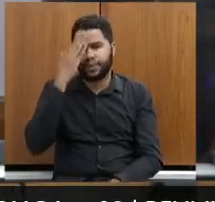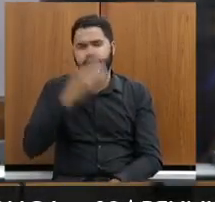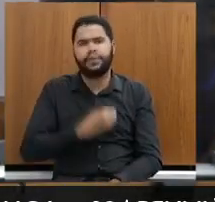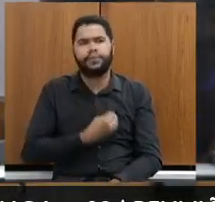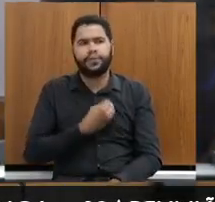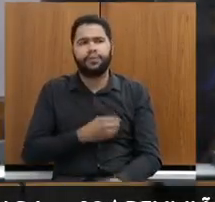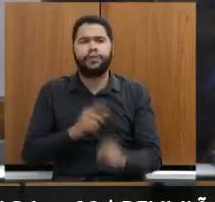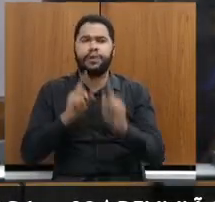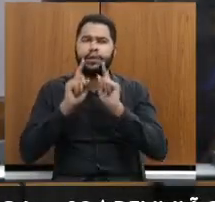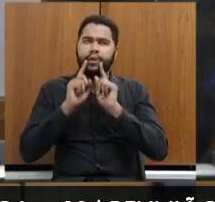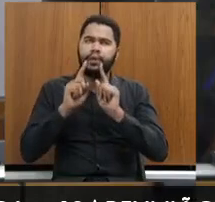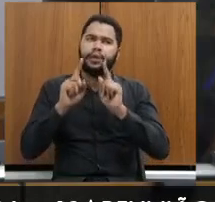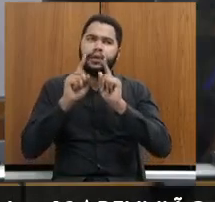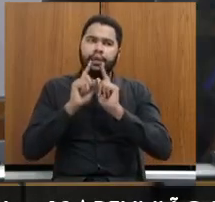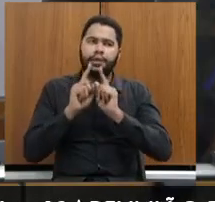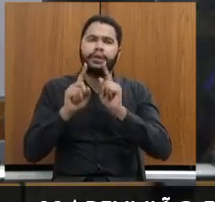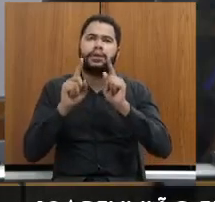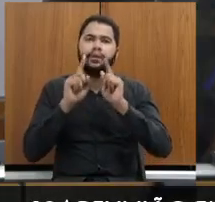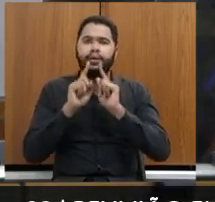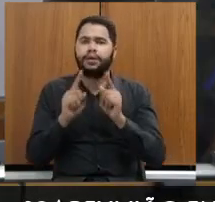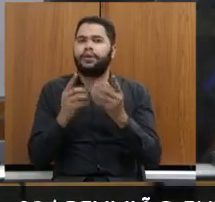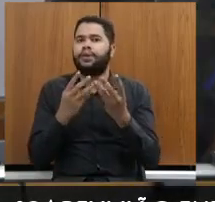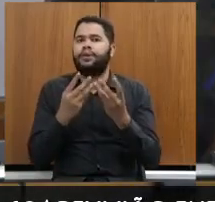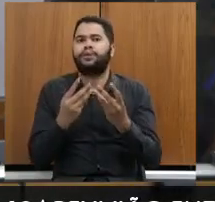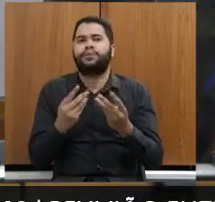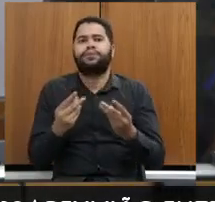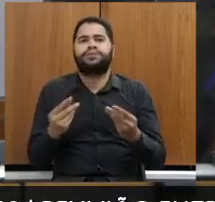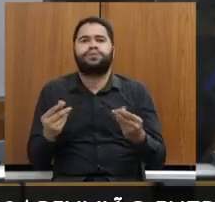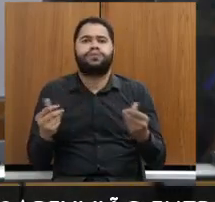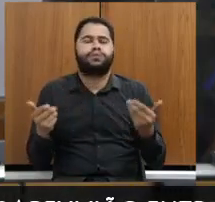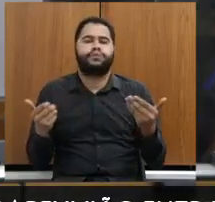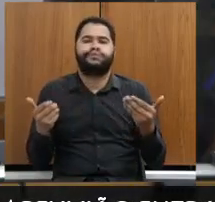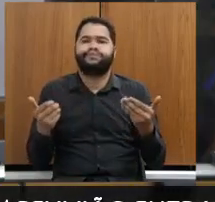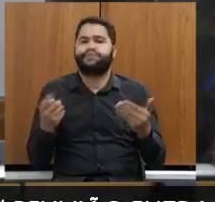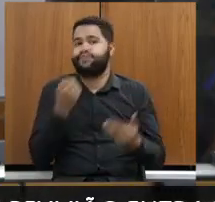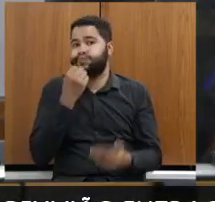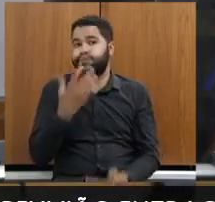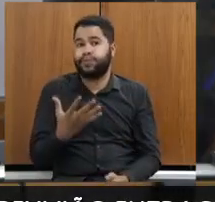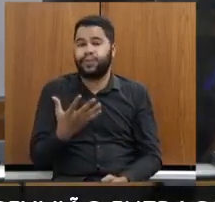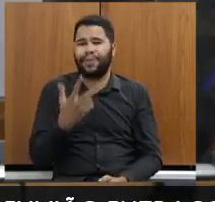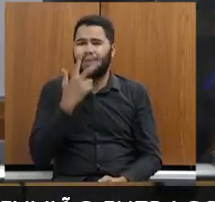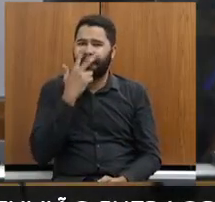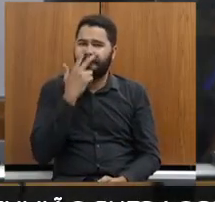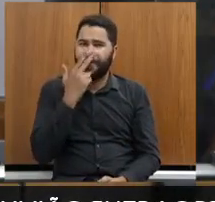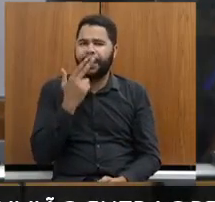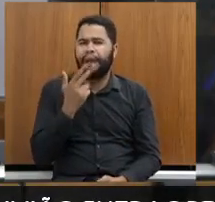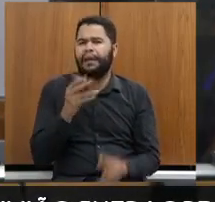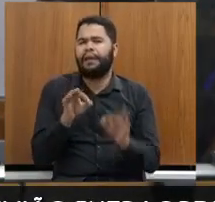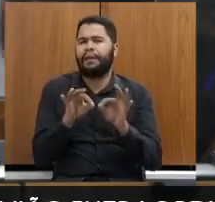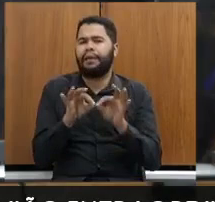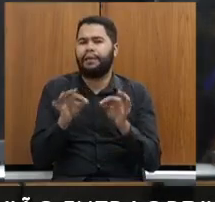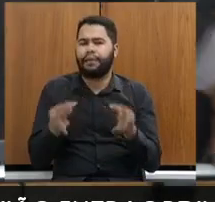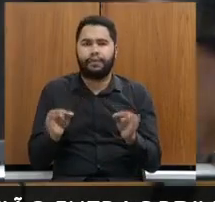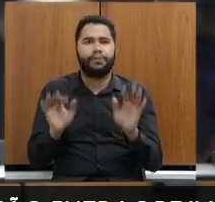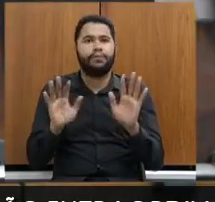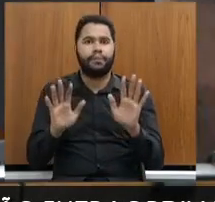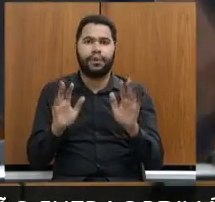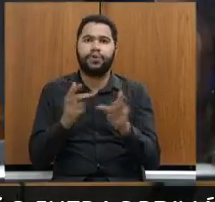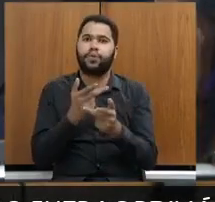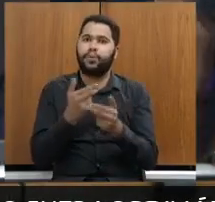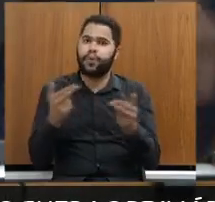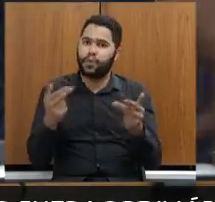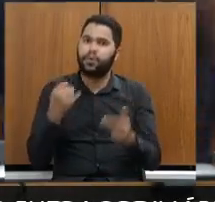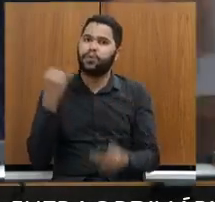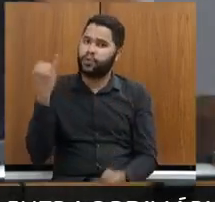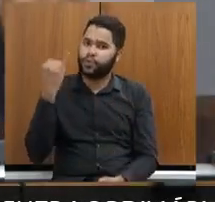vivo lá reclamando disso nós vamos sanar uma pendência enorme parece pouco o presidente Mas é uma coisa